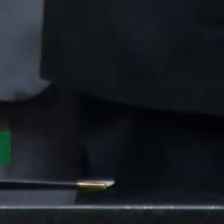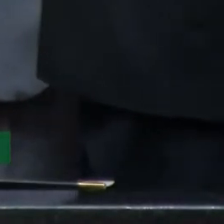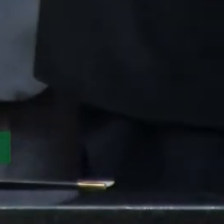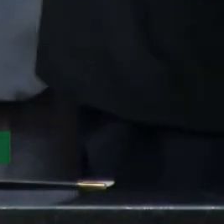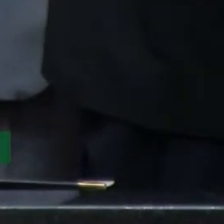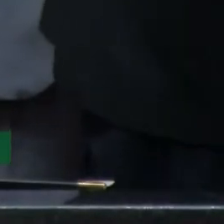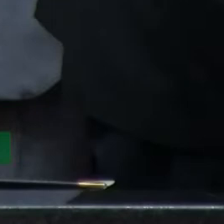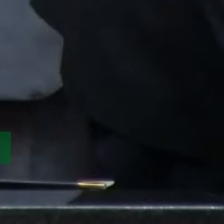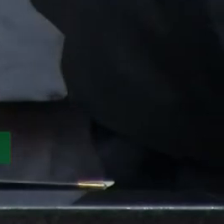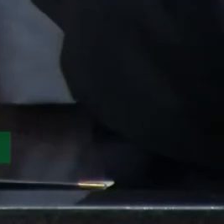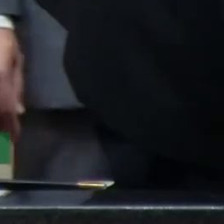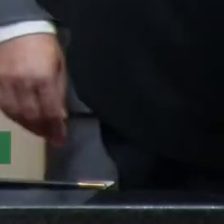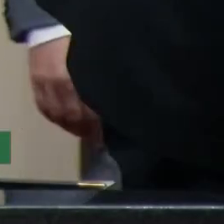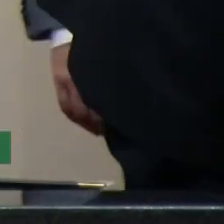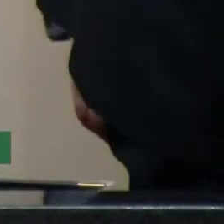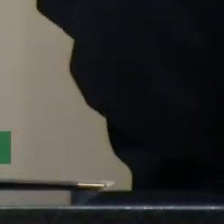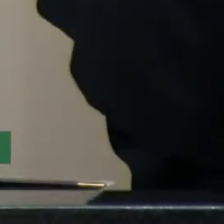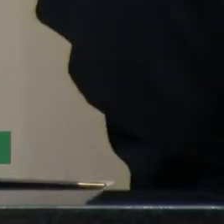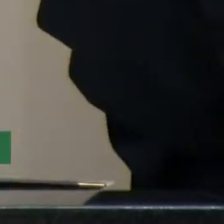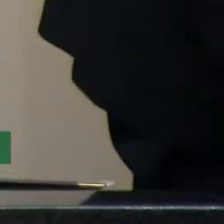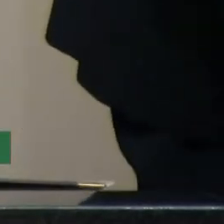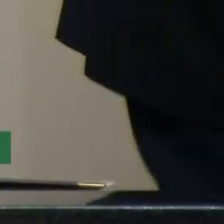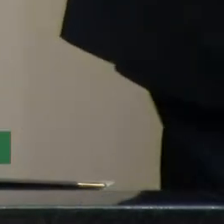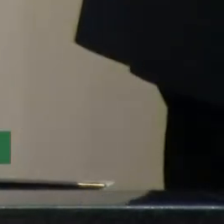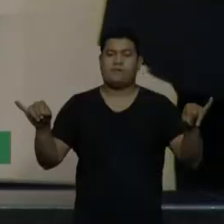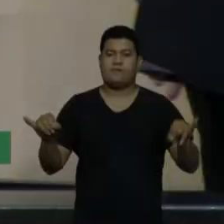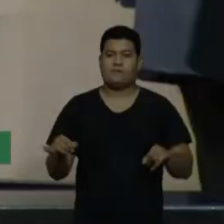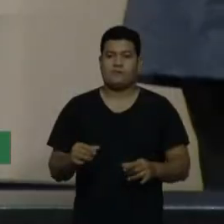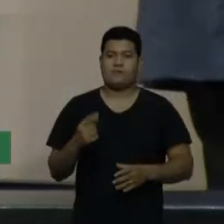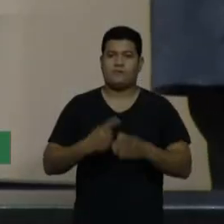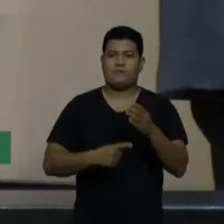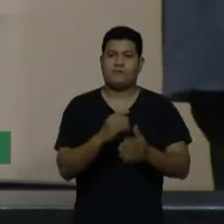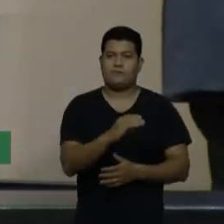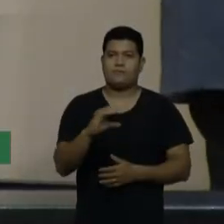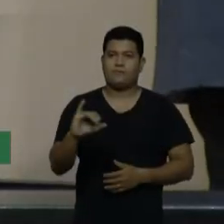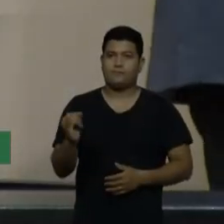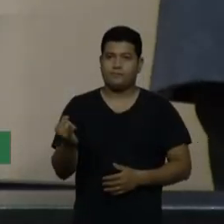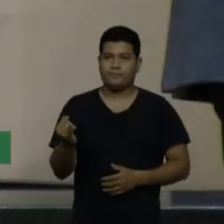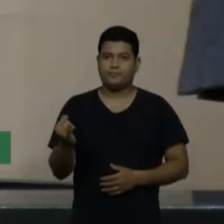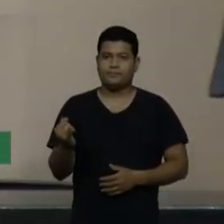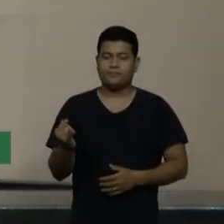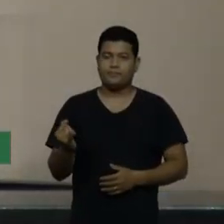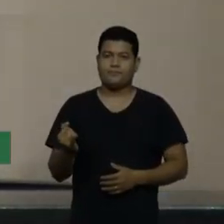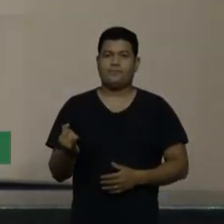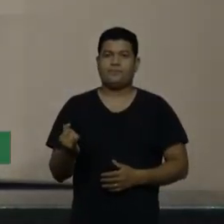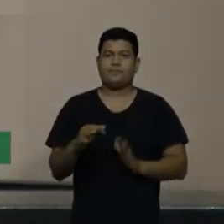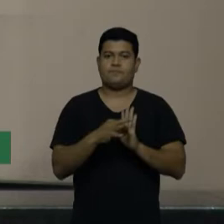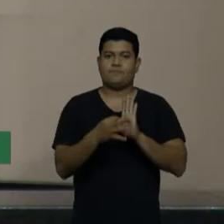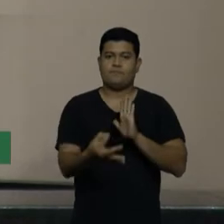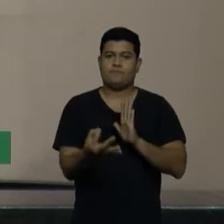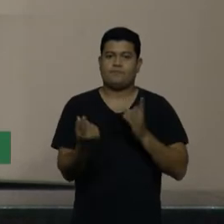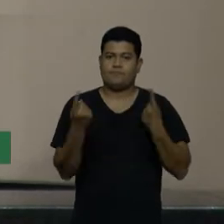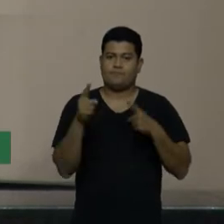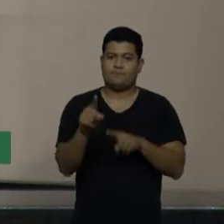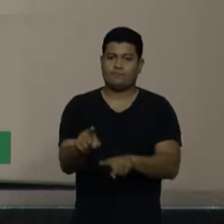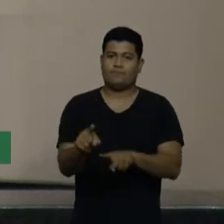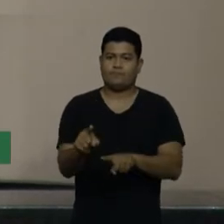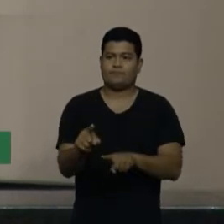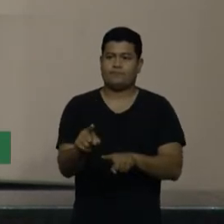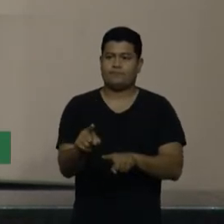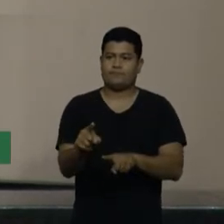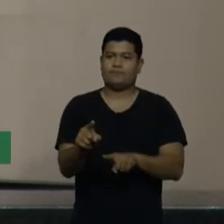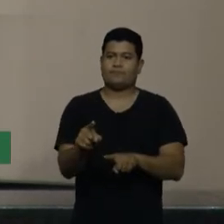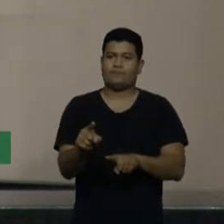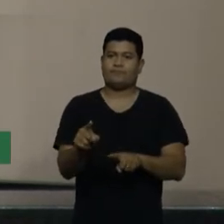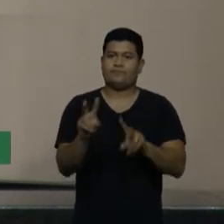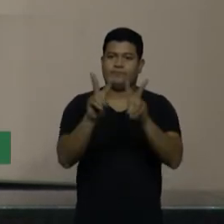Comunicação, a presidência comunica que a Comissão de Constituição e Justiça apresentou parecer contrário às